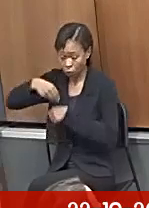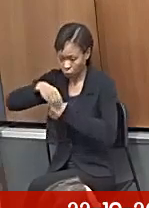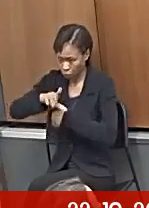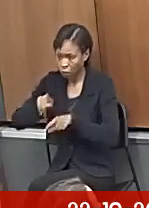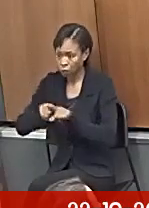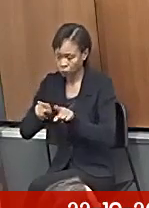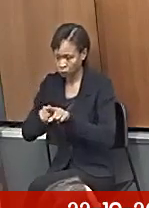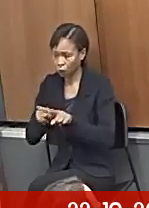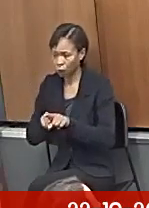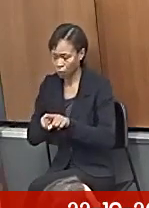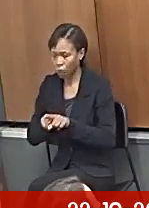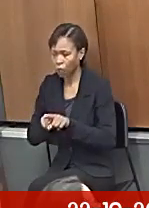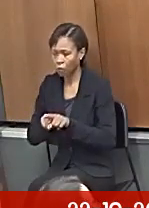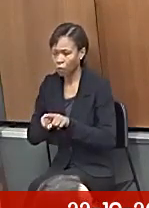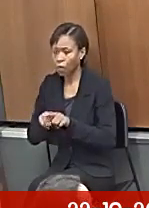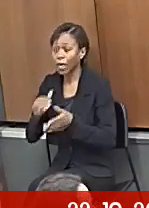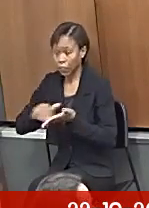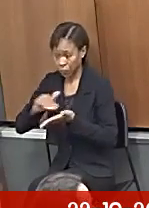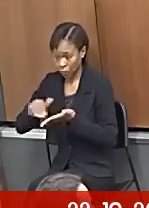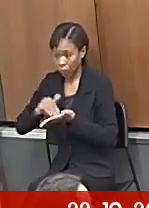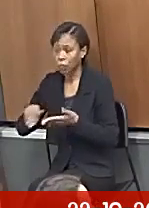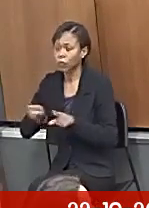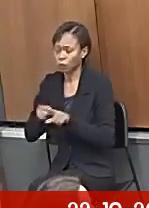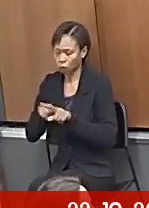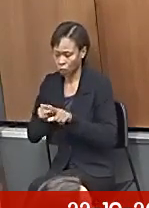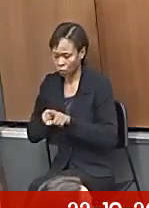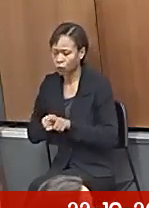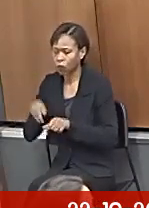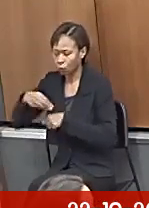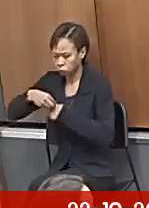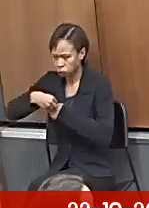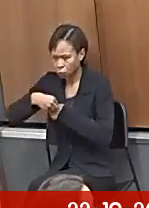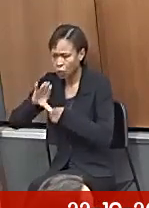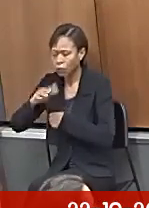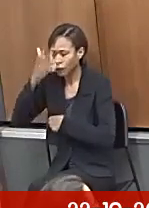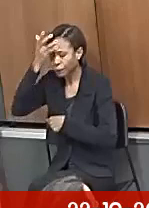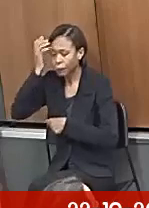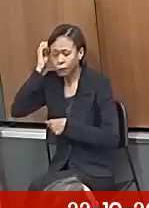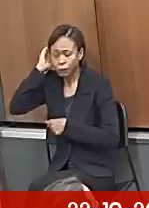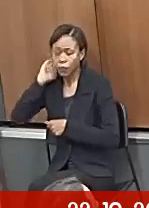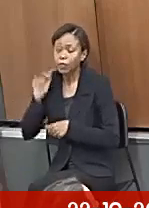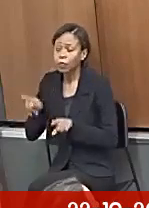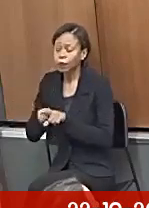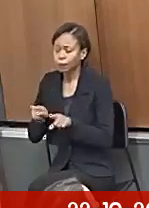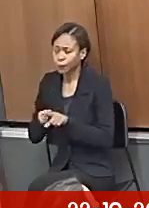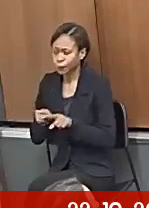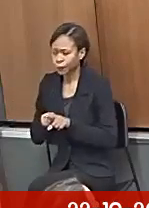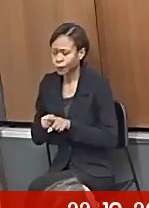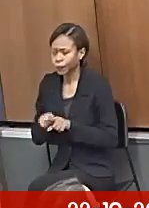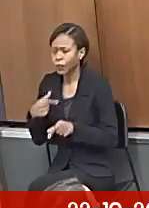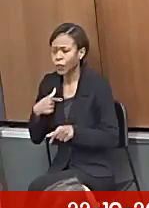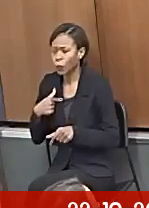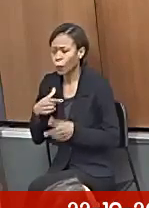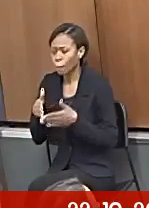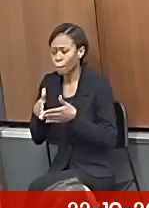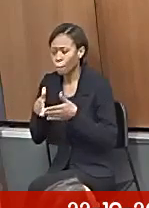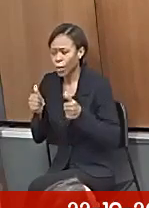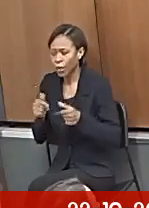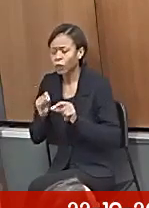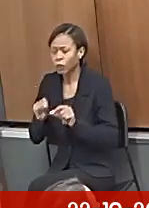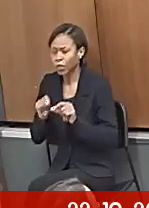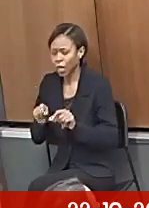parte desses dois. Não, a Secretaria também já está aqui. E também eu solicito que as